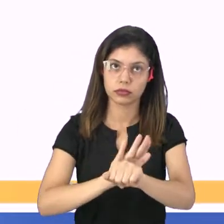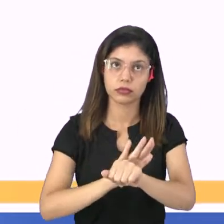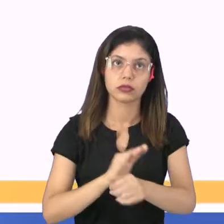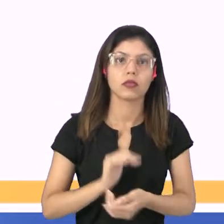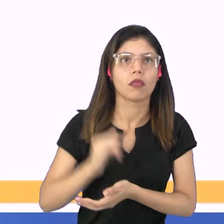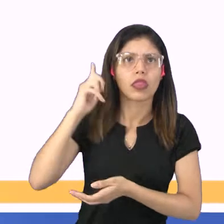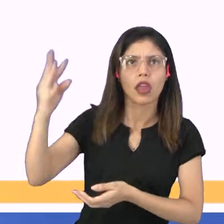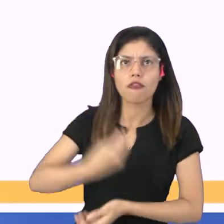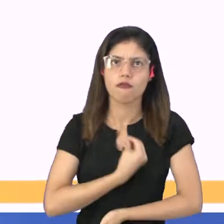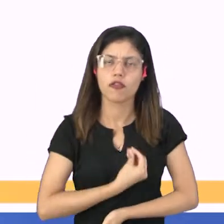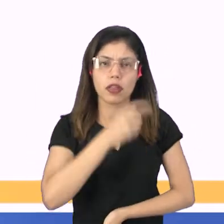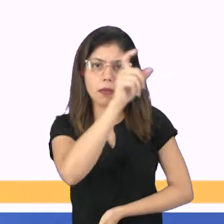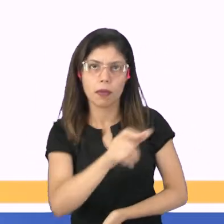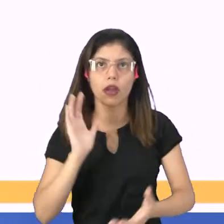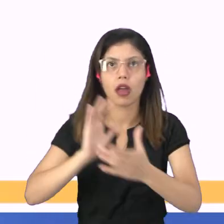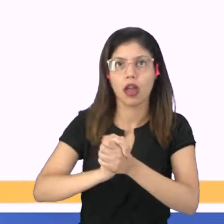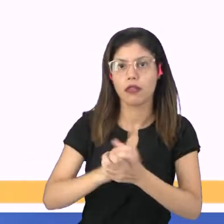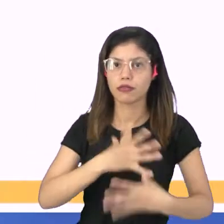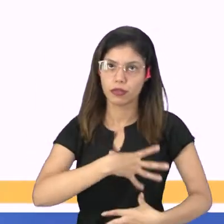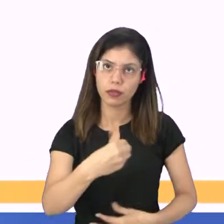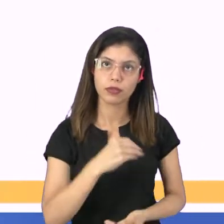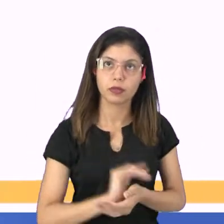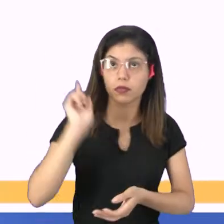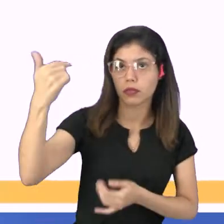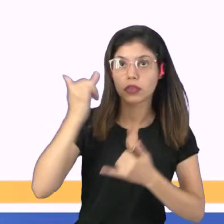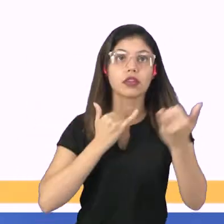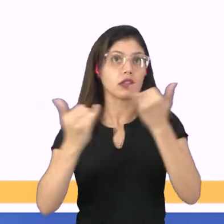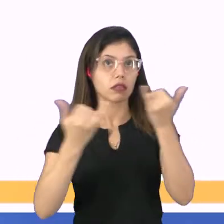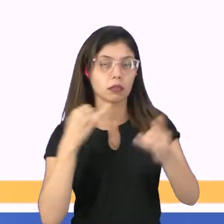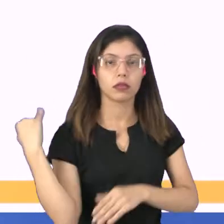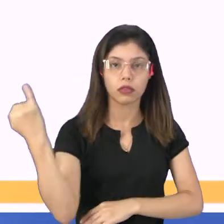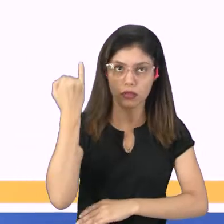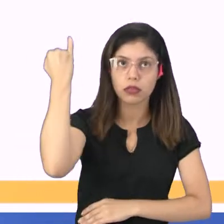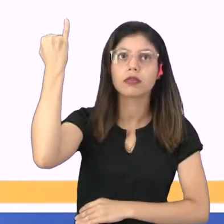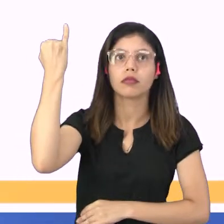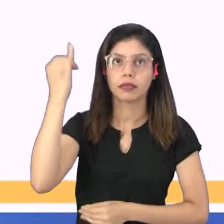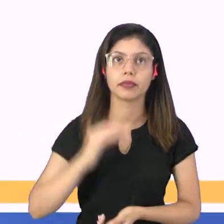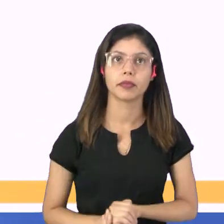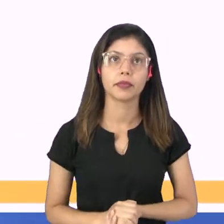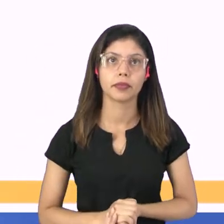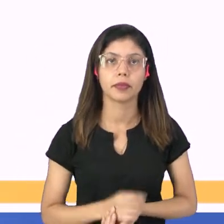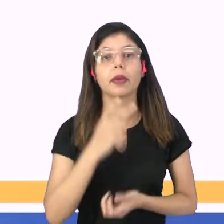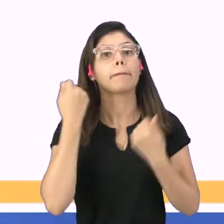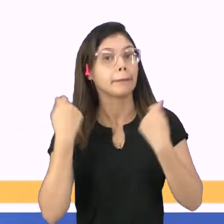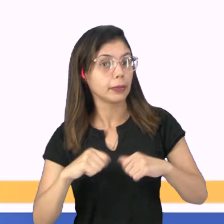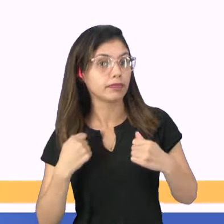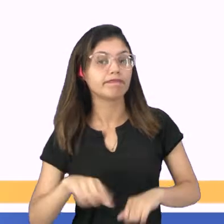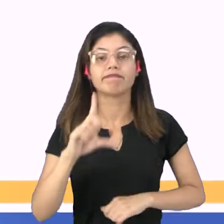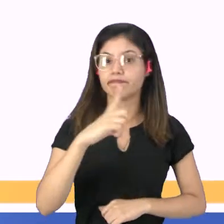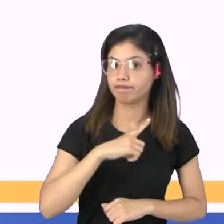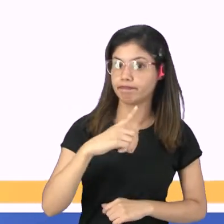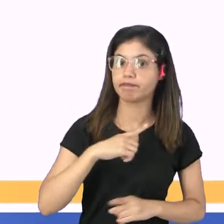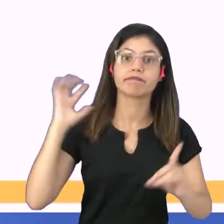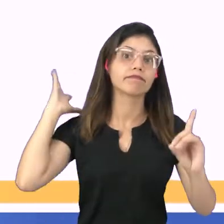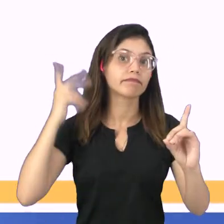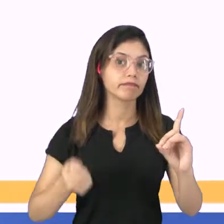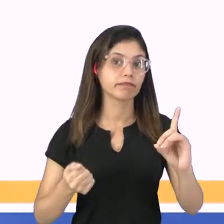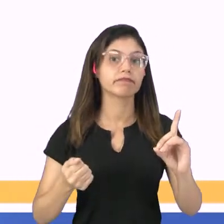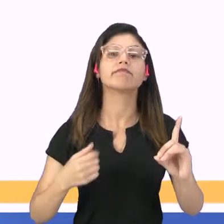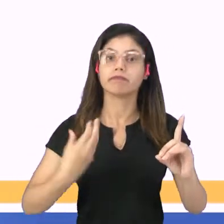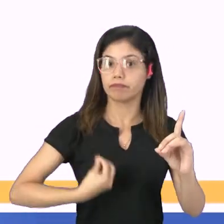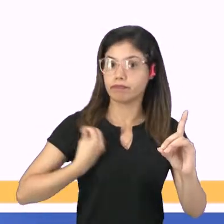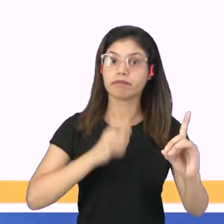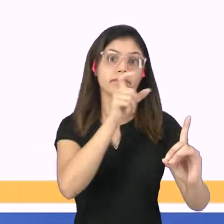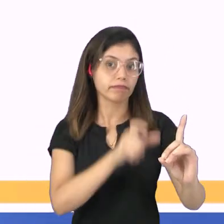morte, principais contribuições, invenções, vida pessoal, casamento, filhos, etc., são informações importantes que devem aparecer